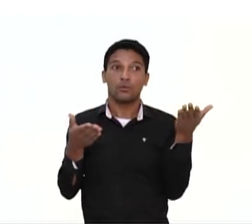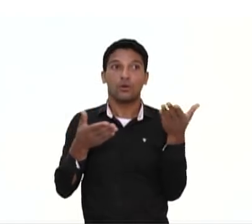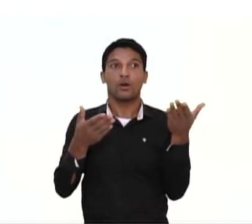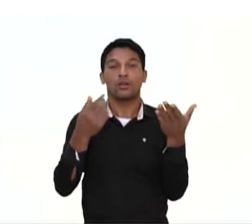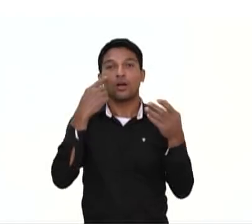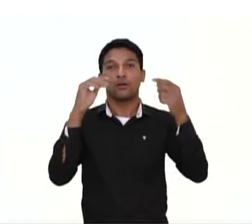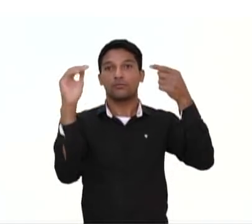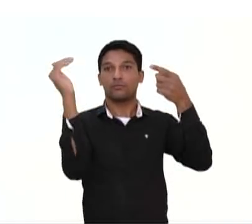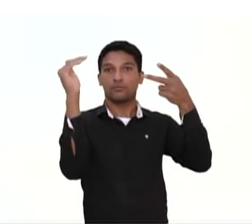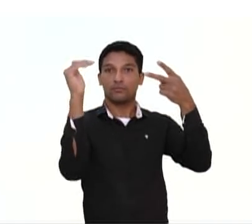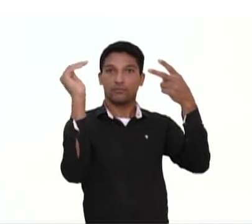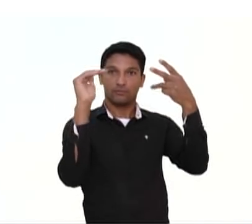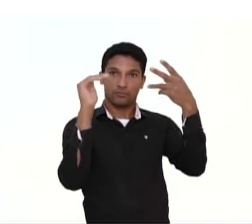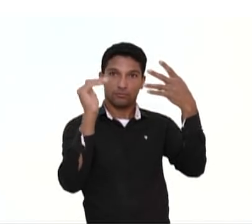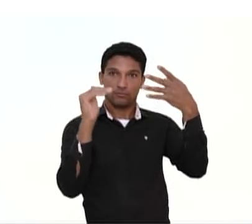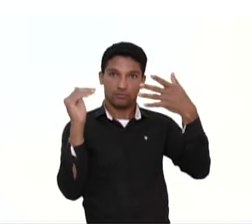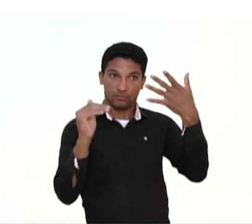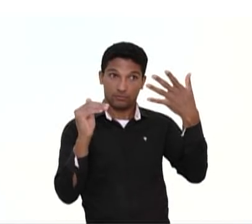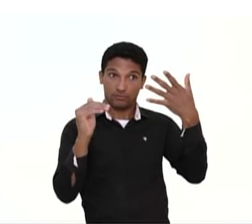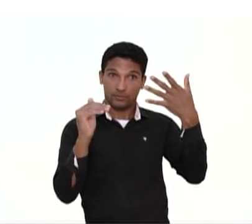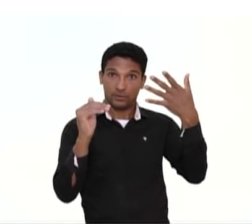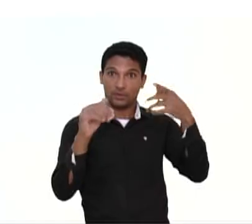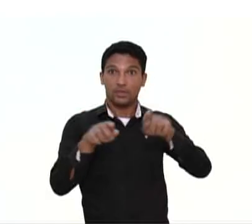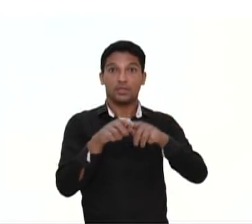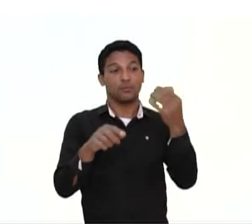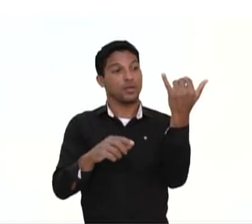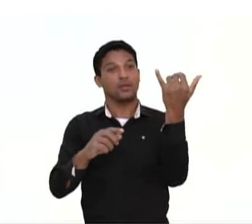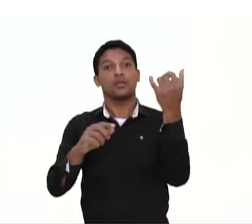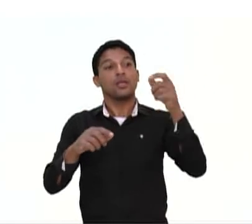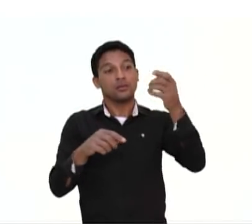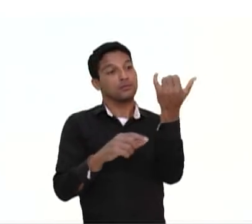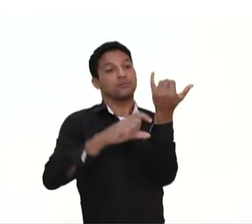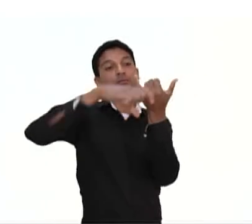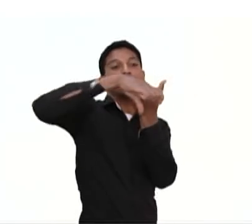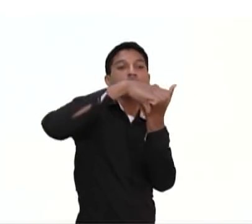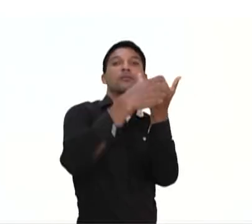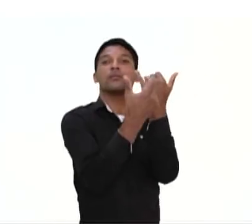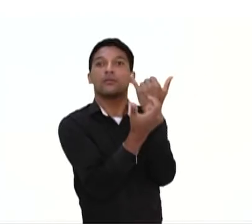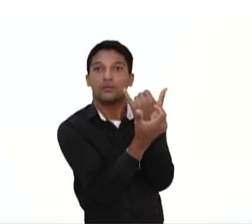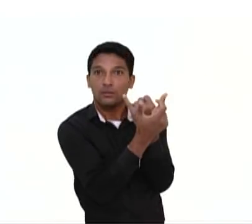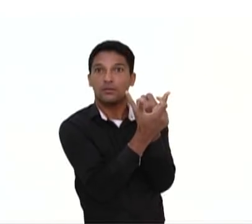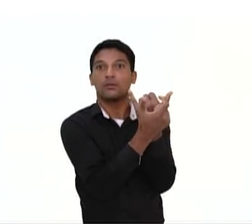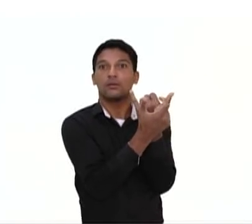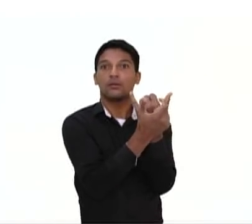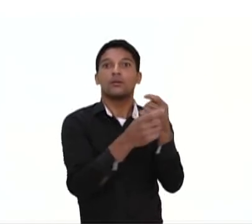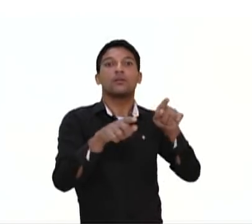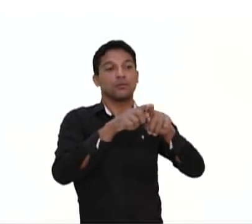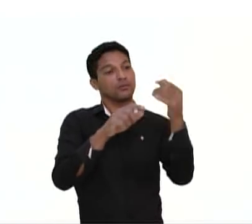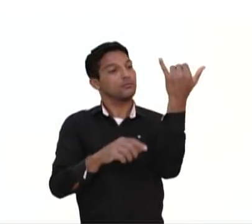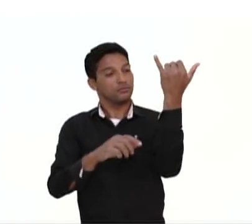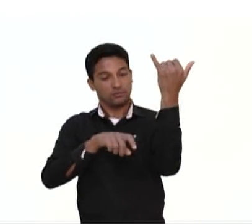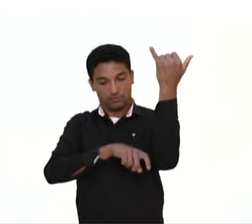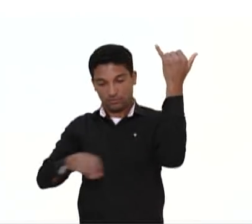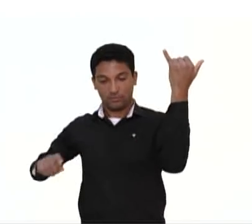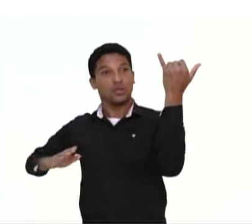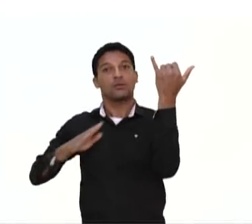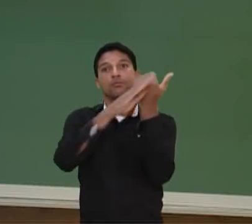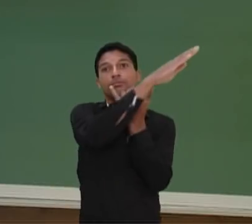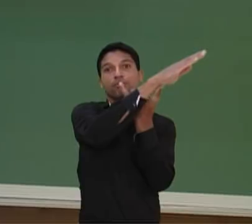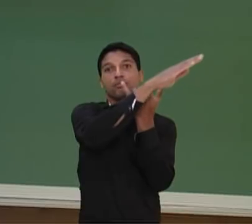quadrática, gráfico de função quadrática, sentido da concavidade da parábola, interseção com o eixo y